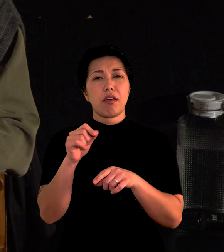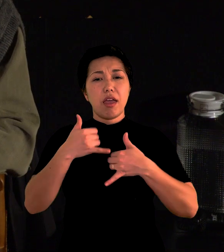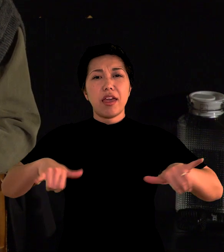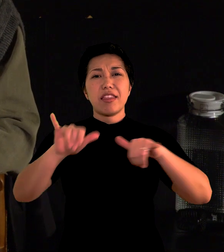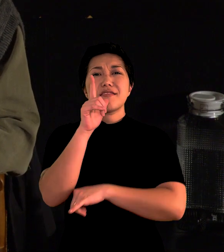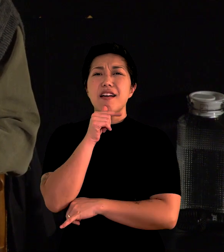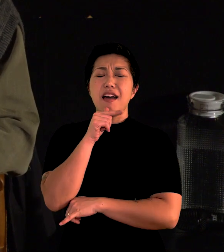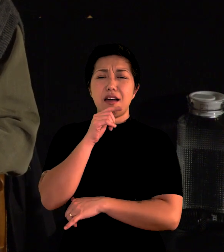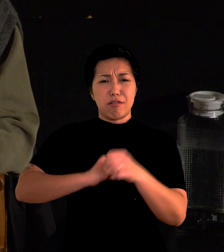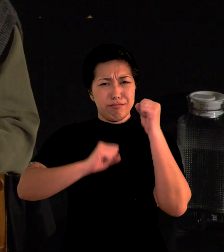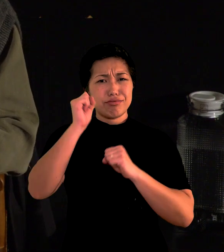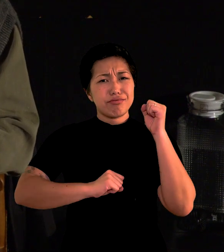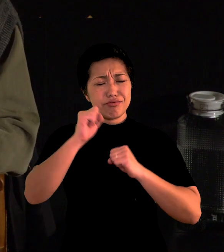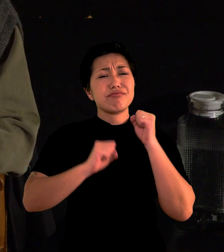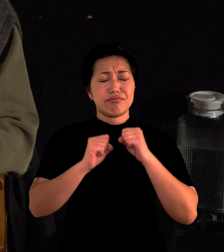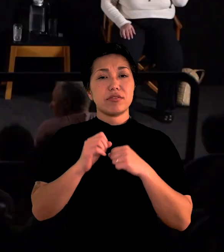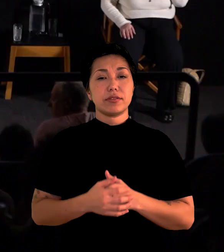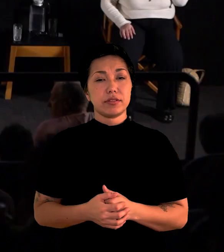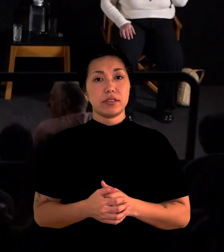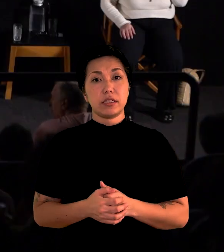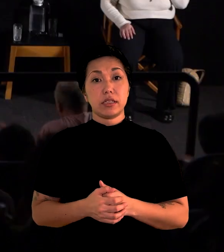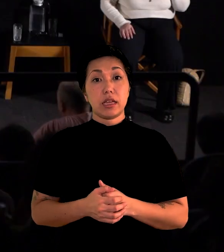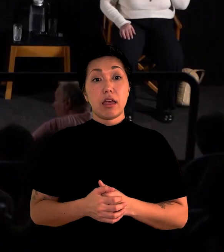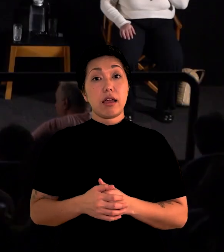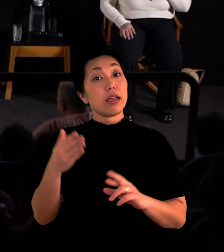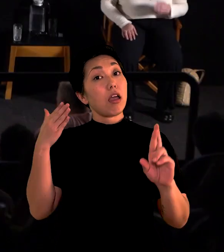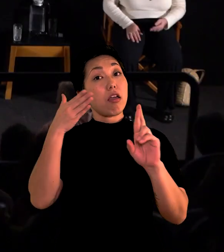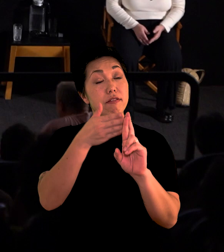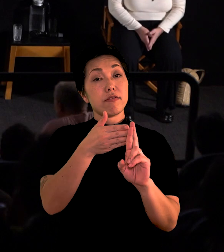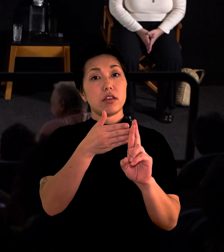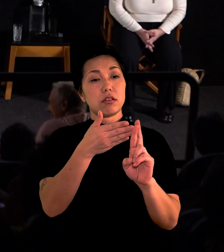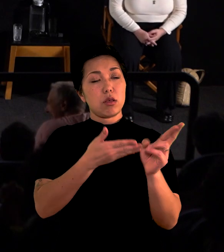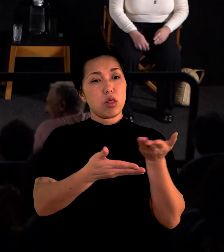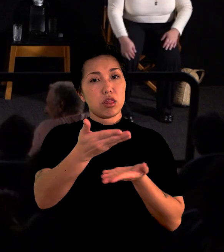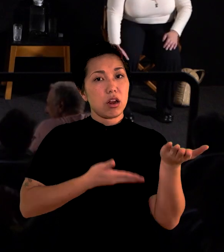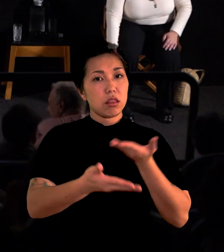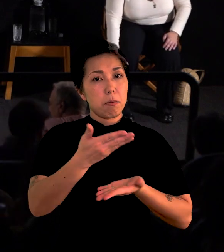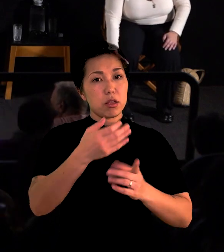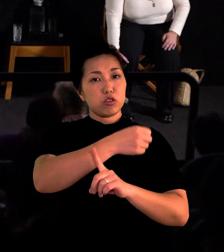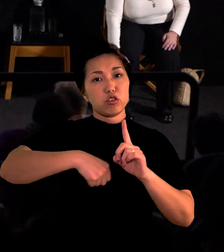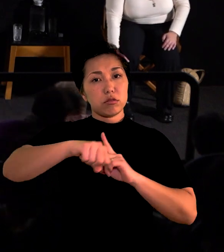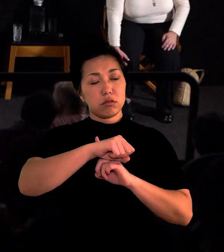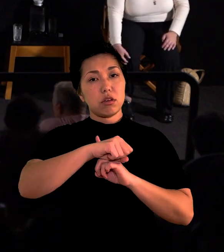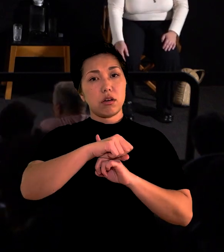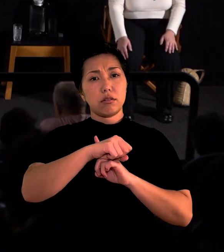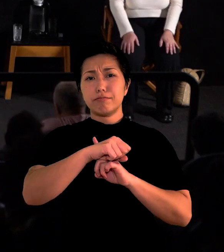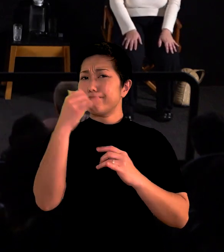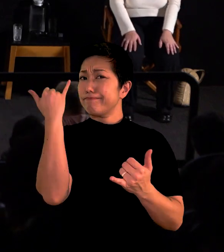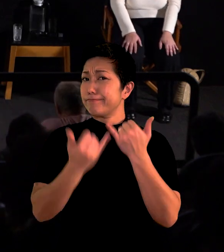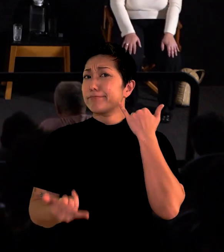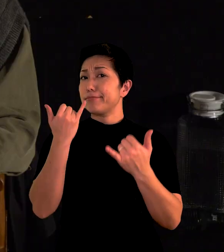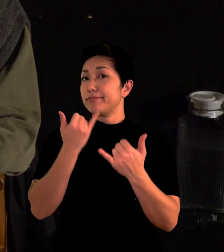gente tem também as hidrelétricas no nosso país cuja referência, o